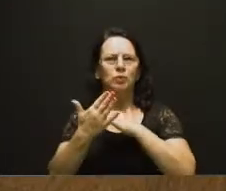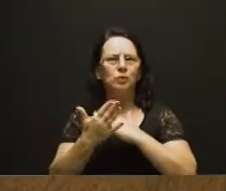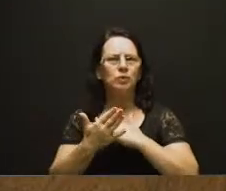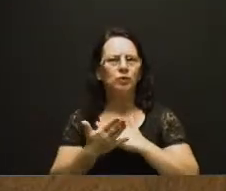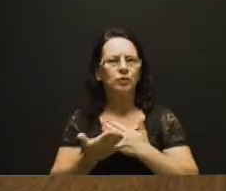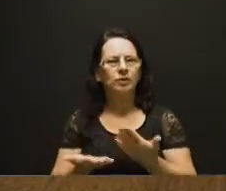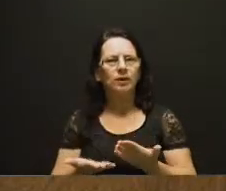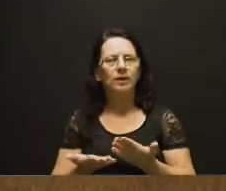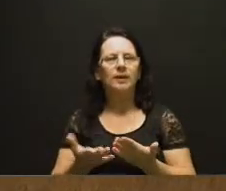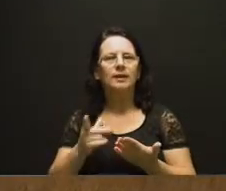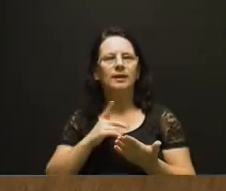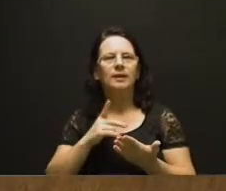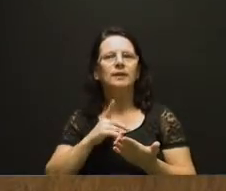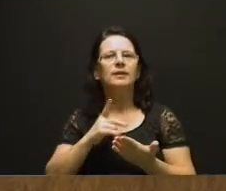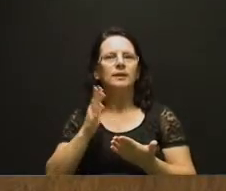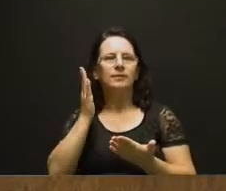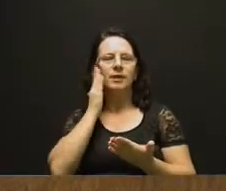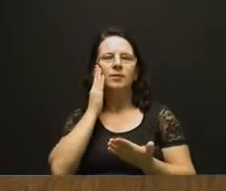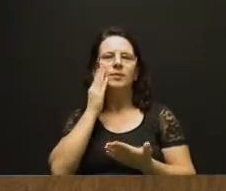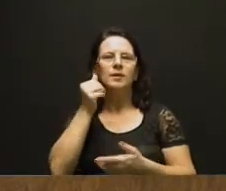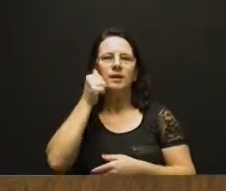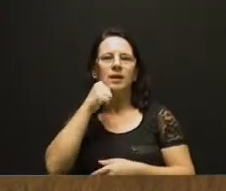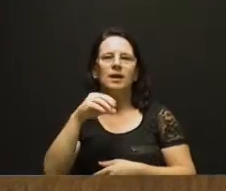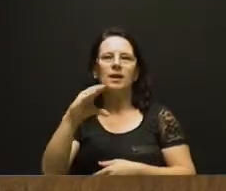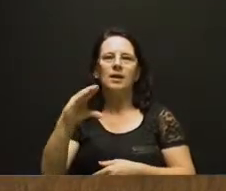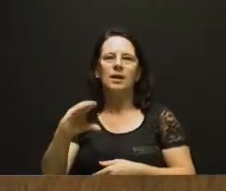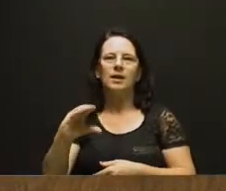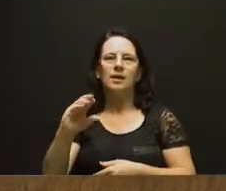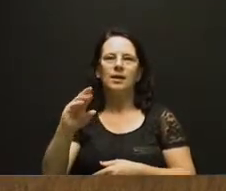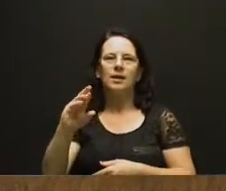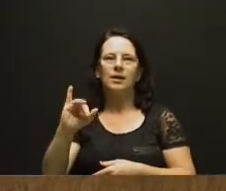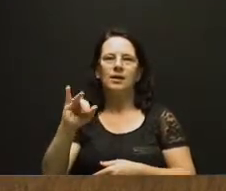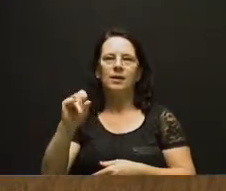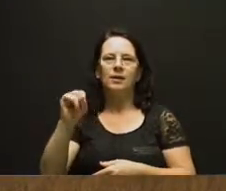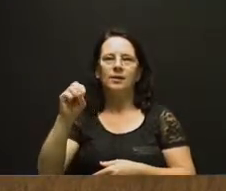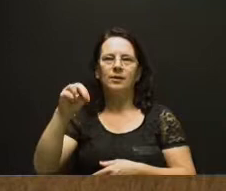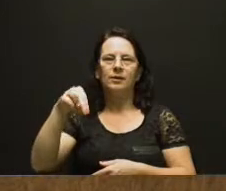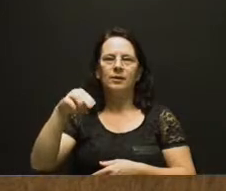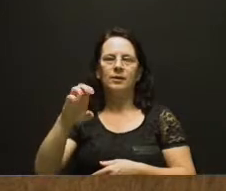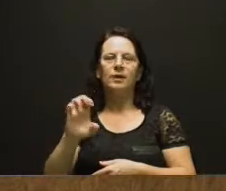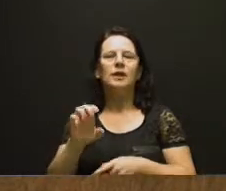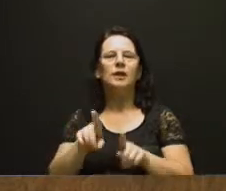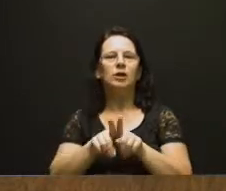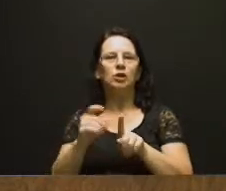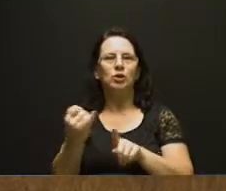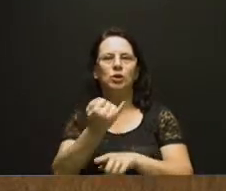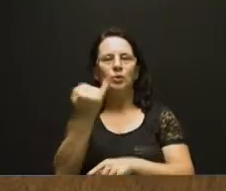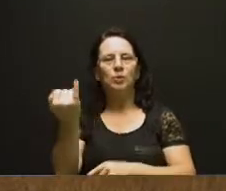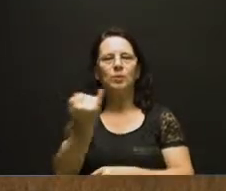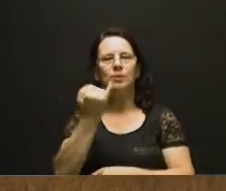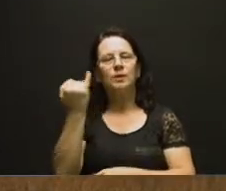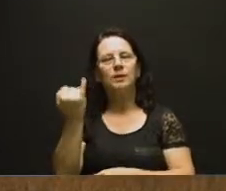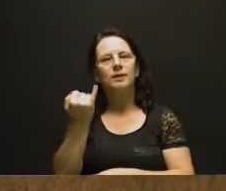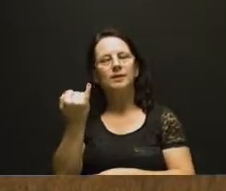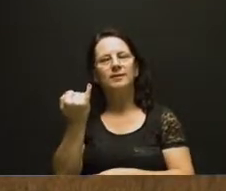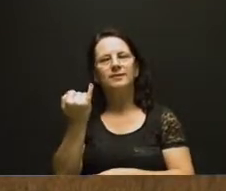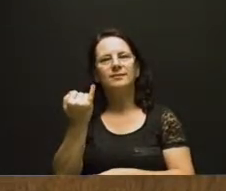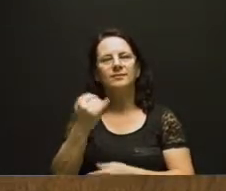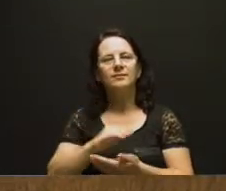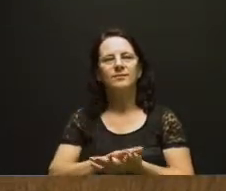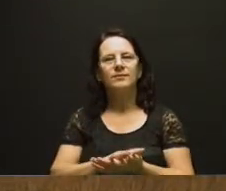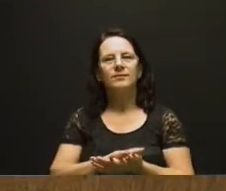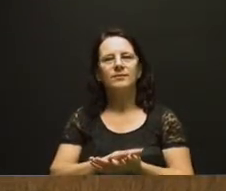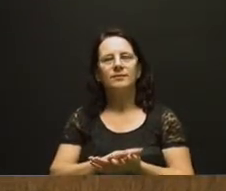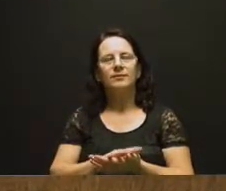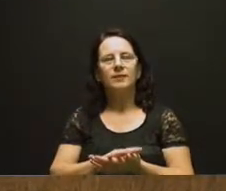testemunho doutora cristiane tanto que aqui estão é ressaltada a importância de que se não der mos